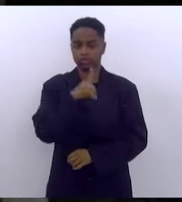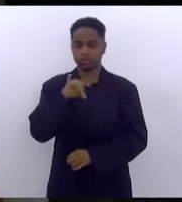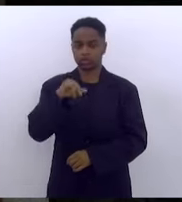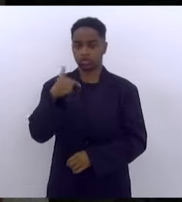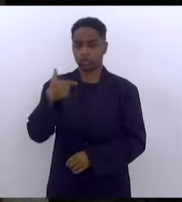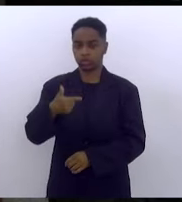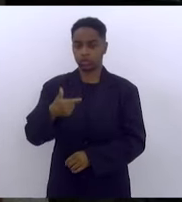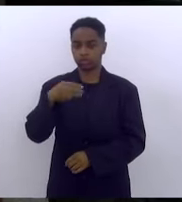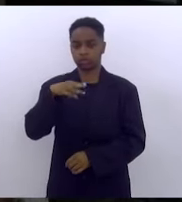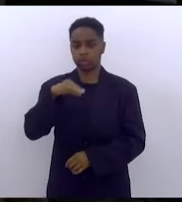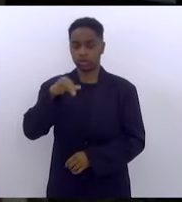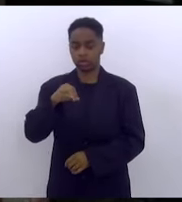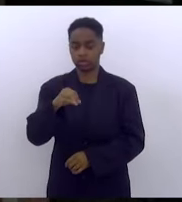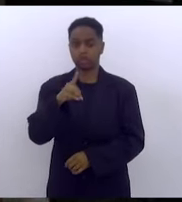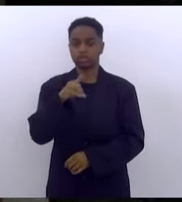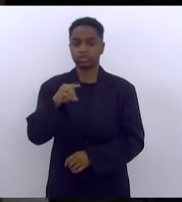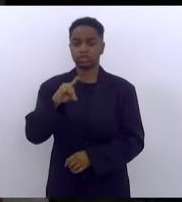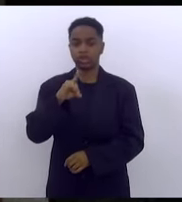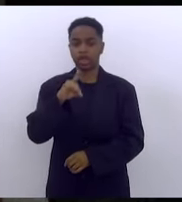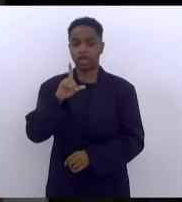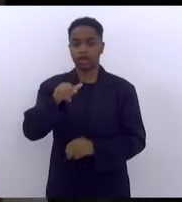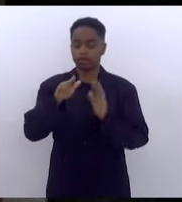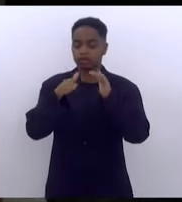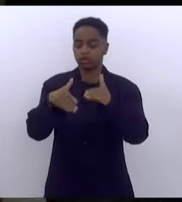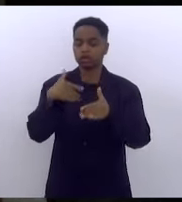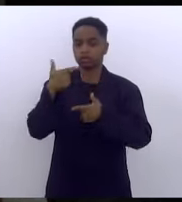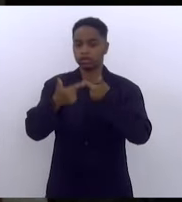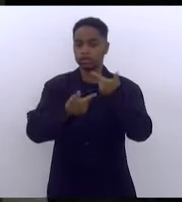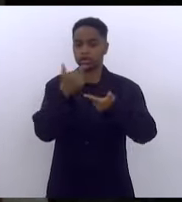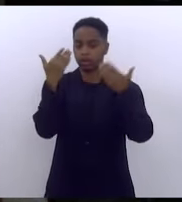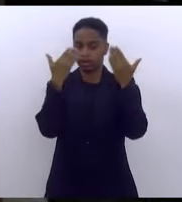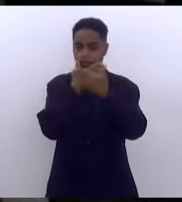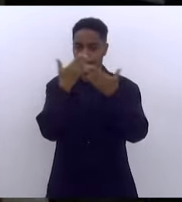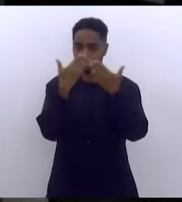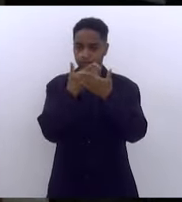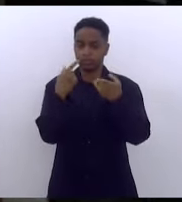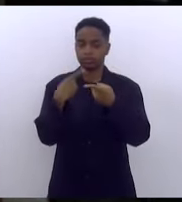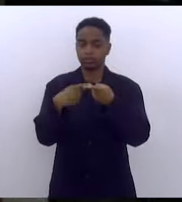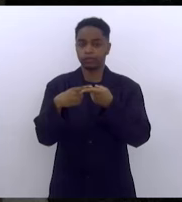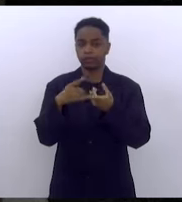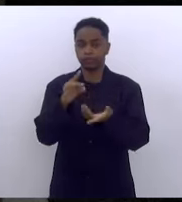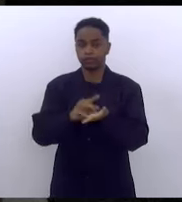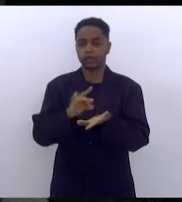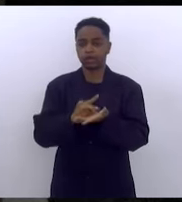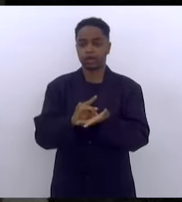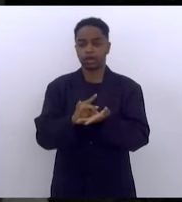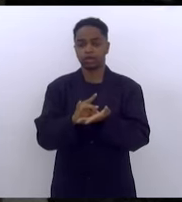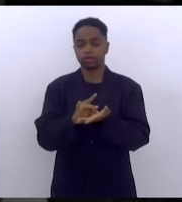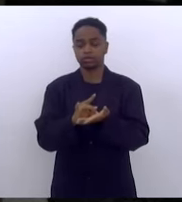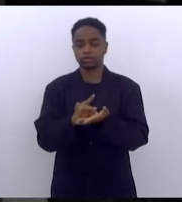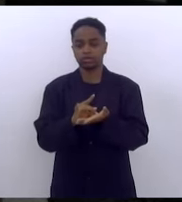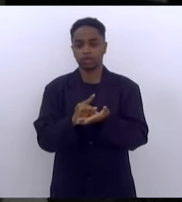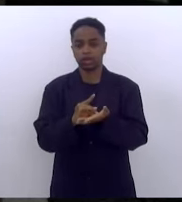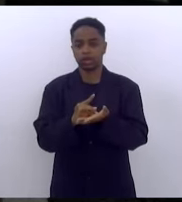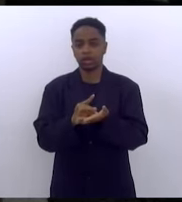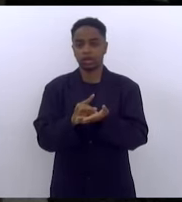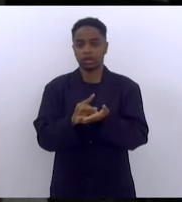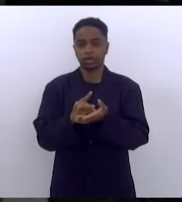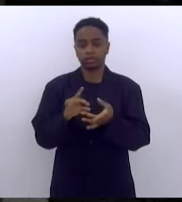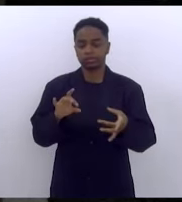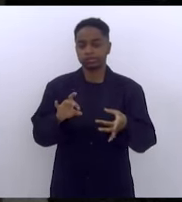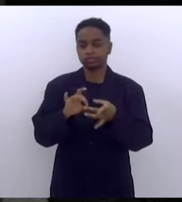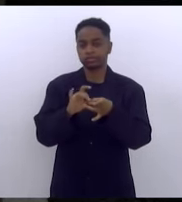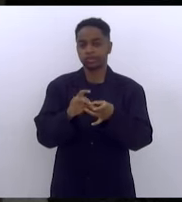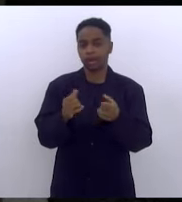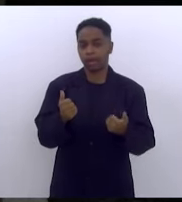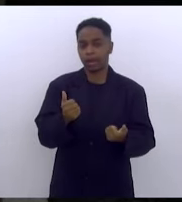como dia do trabalho invisível, que, na verdade, é um dos trabalhos que mais sustenta a rede da economia como um